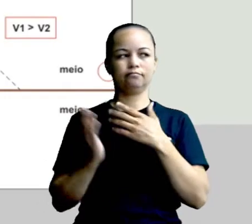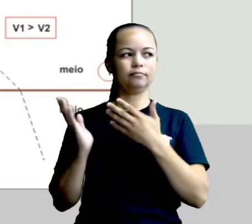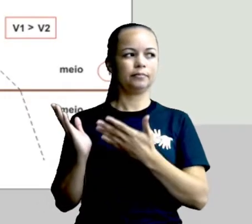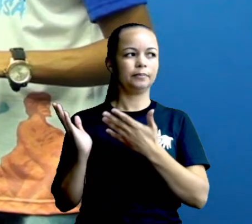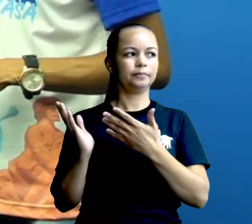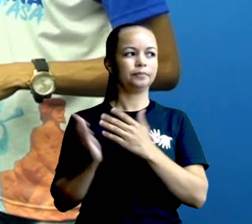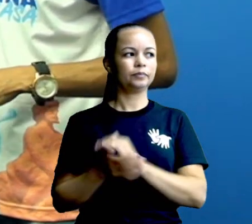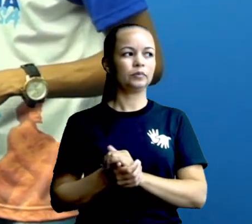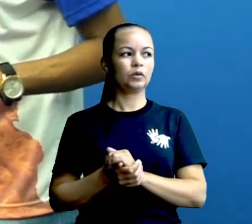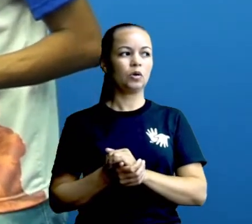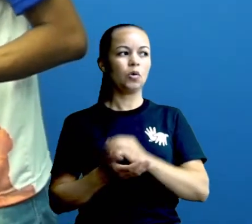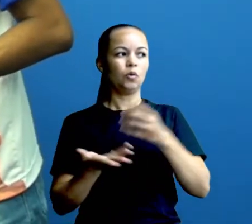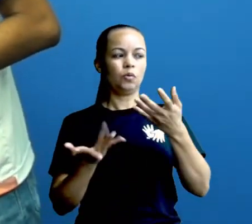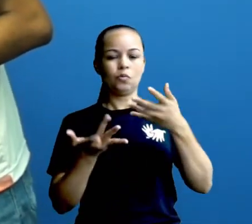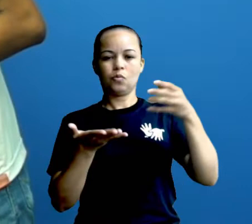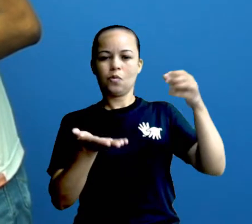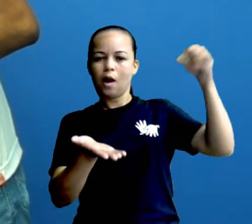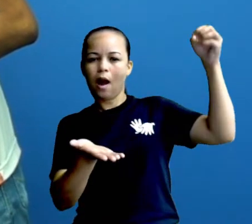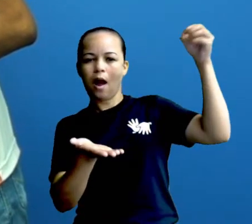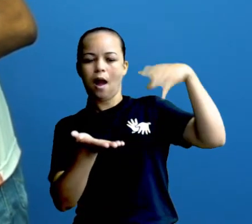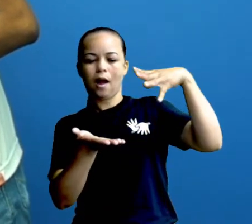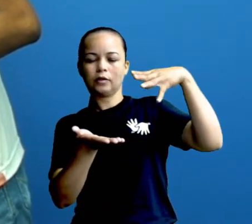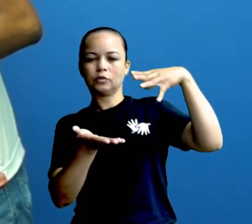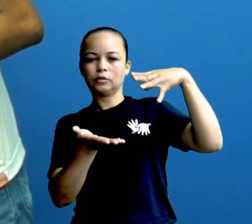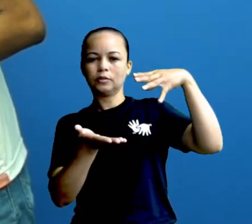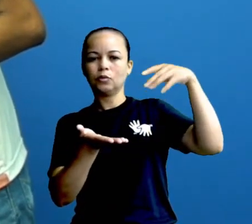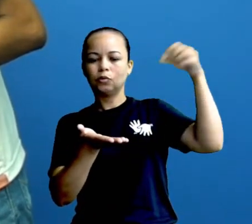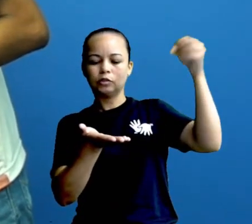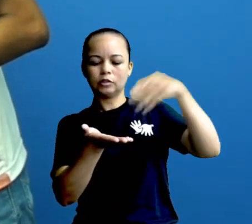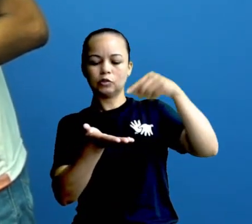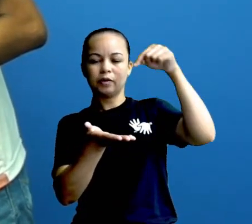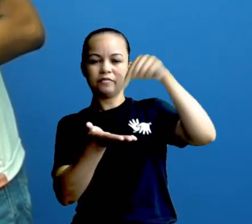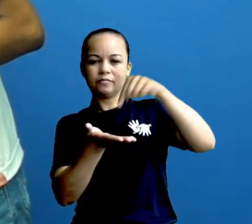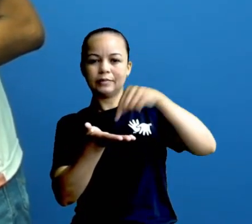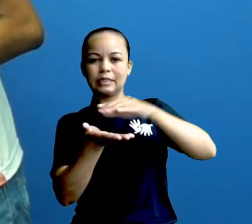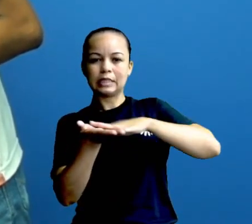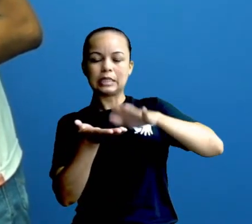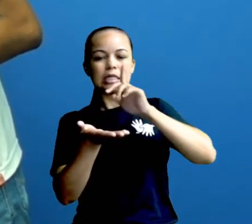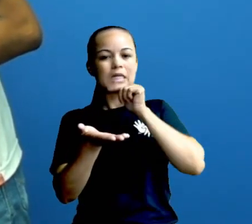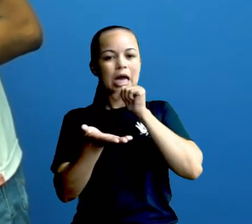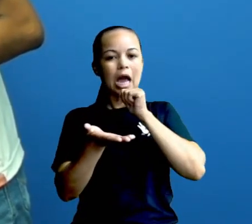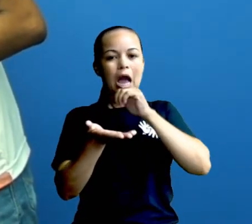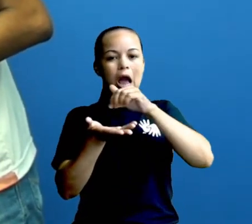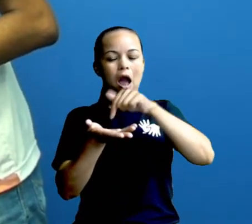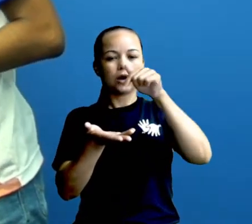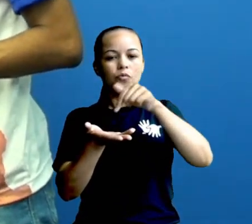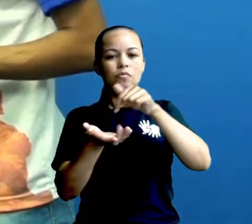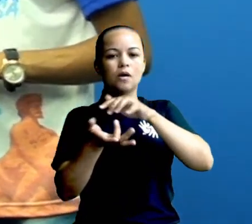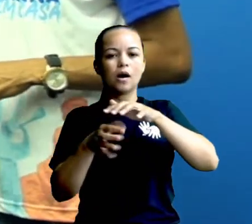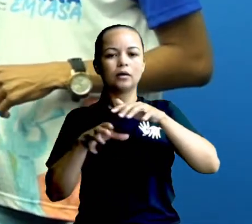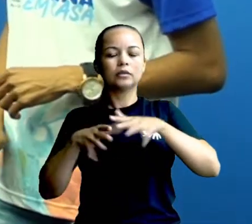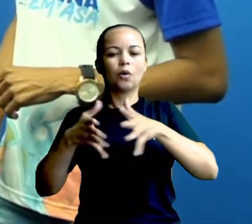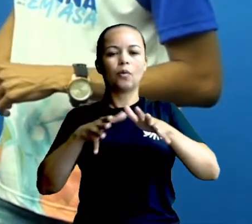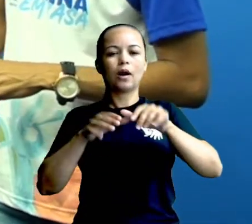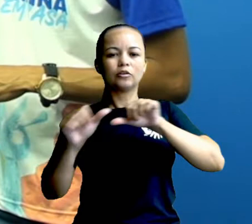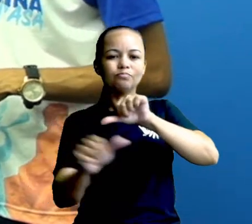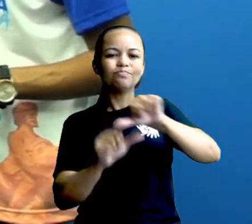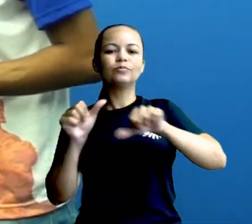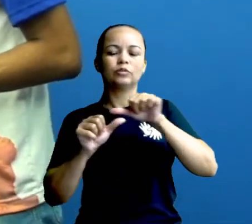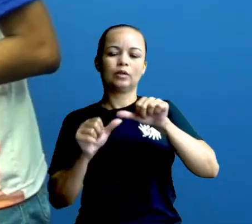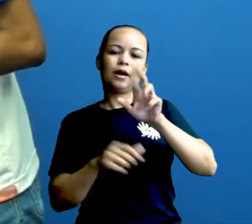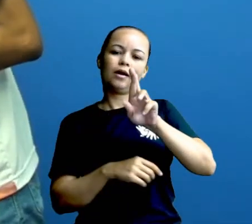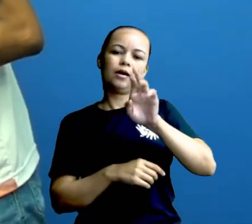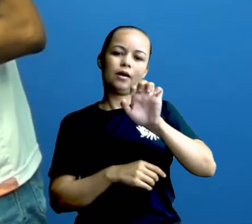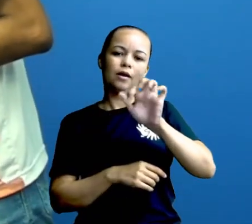eu tenho aqui o raio de luz incide na superfície da água, então já muda. Eu tenho aí uma